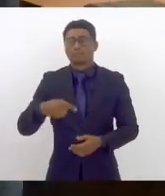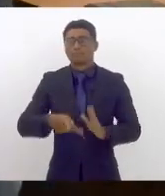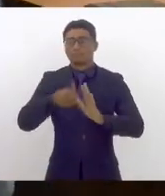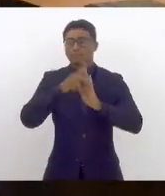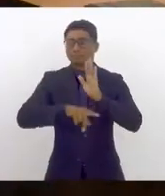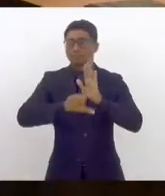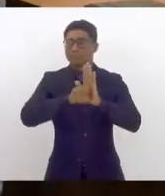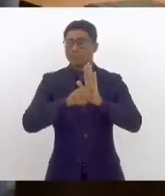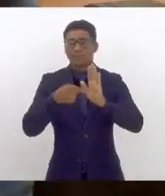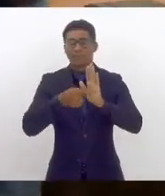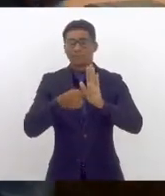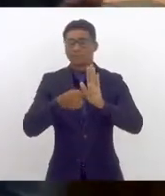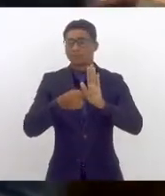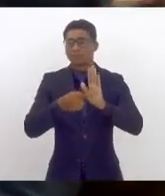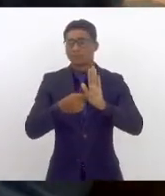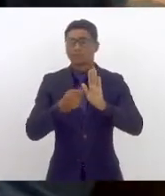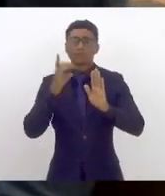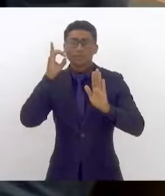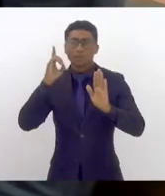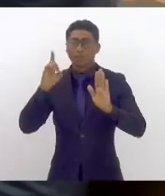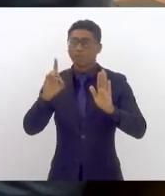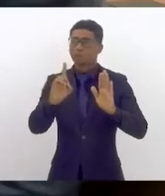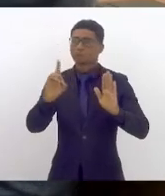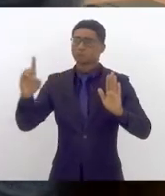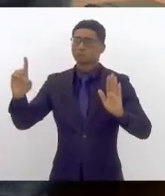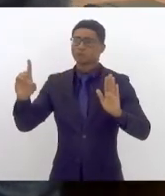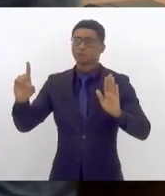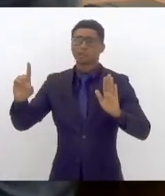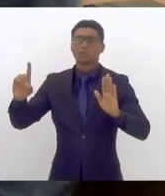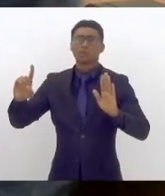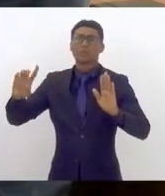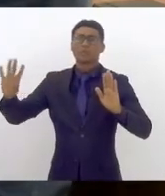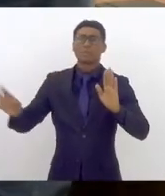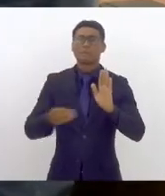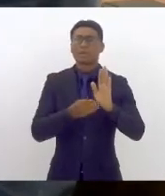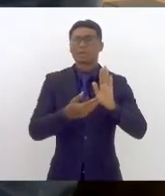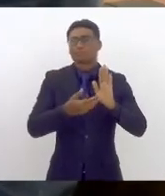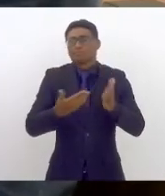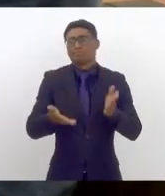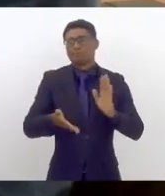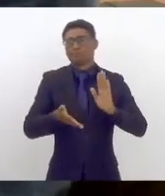aqui do plenário ele recebe emendas e sai de pauta